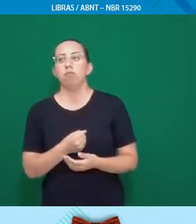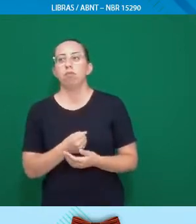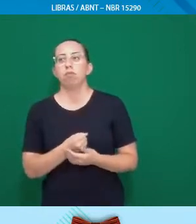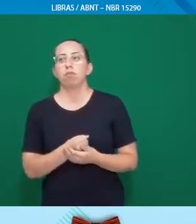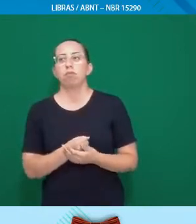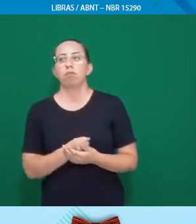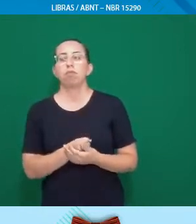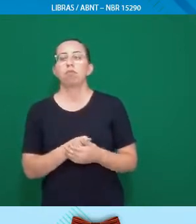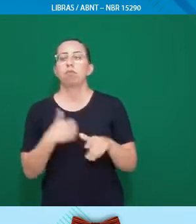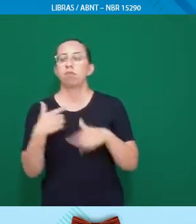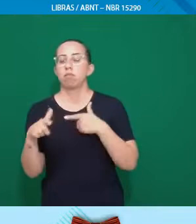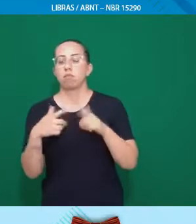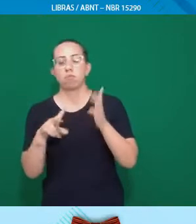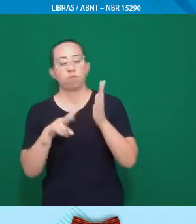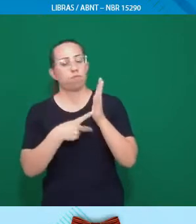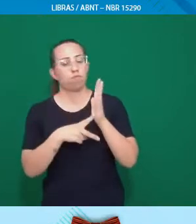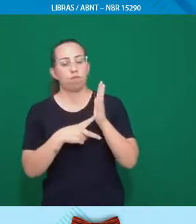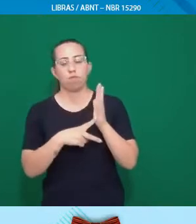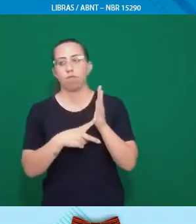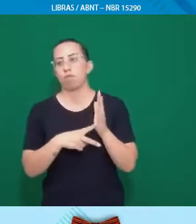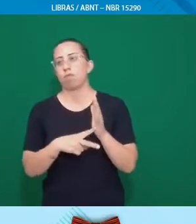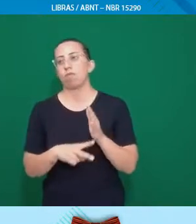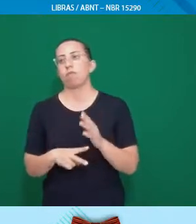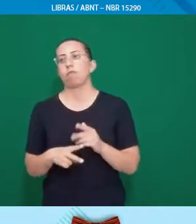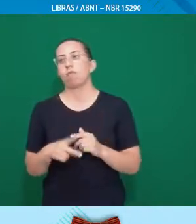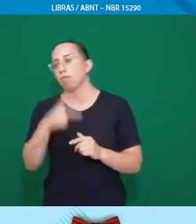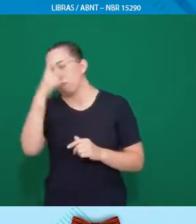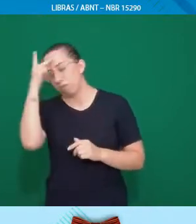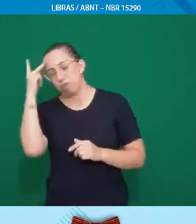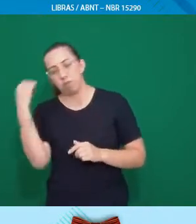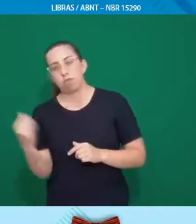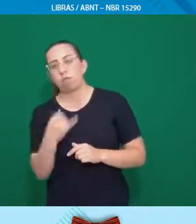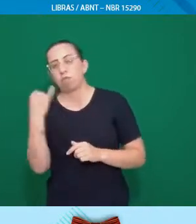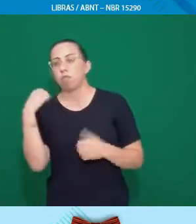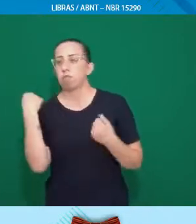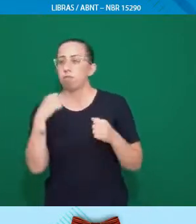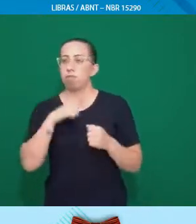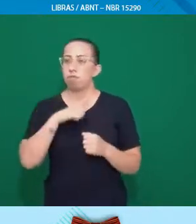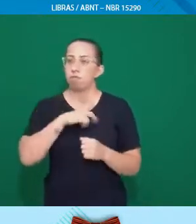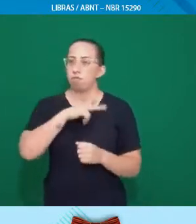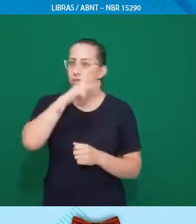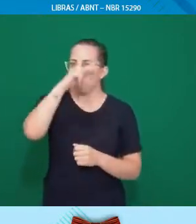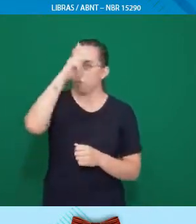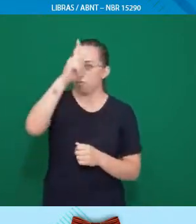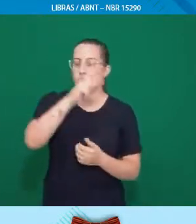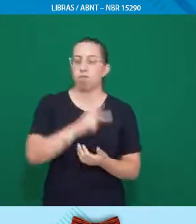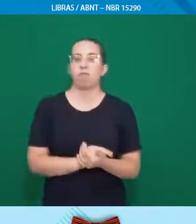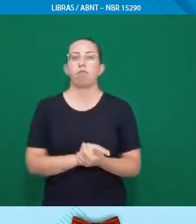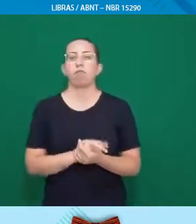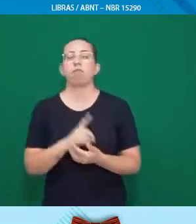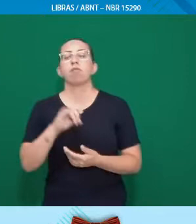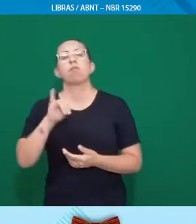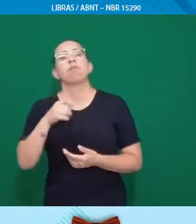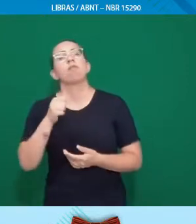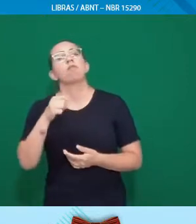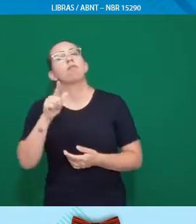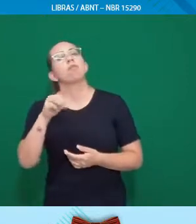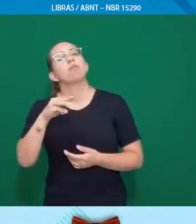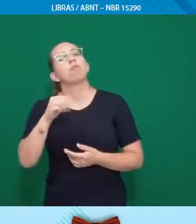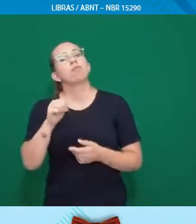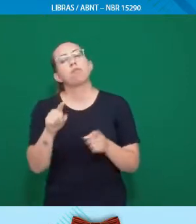com sindicatos pessoa tem que ter firmeza né Djalma